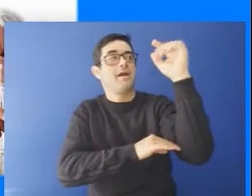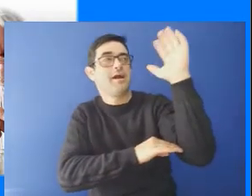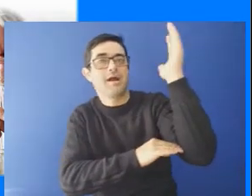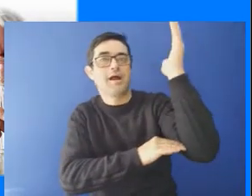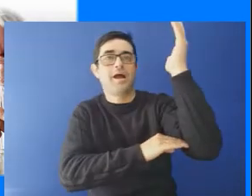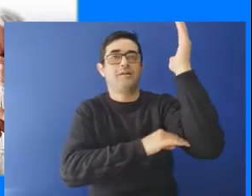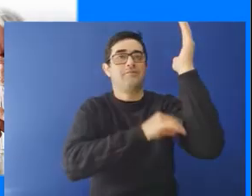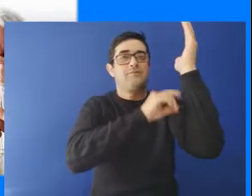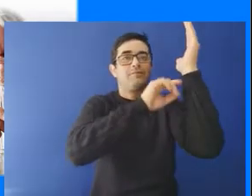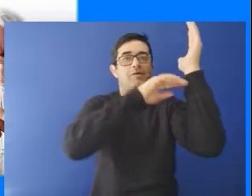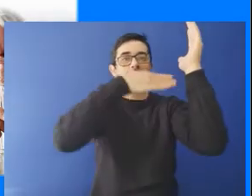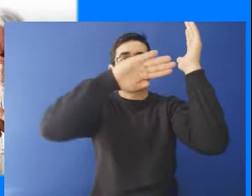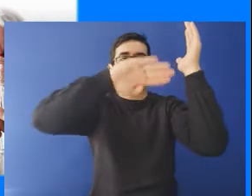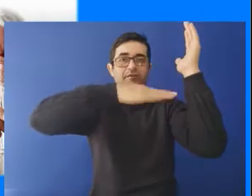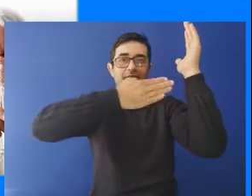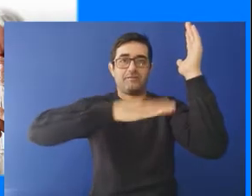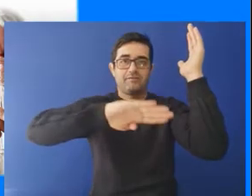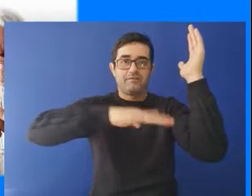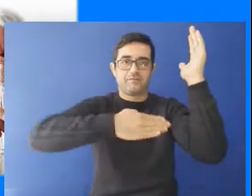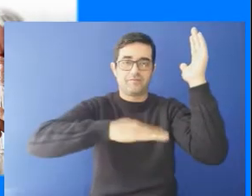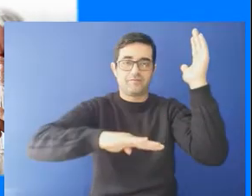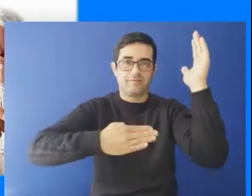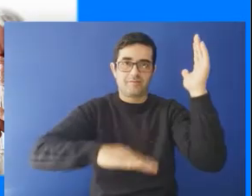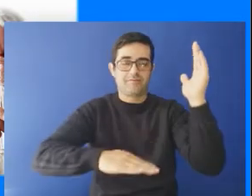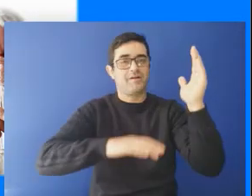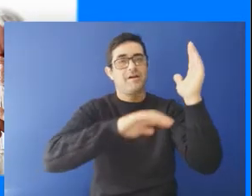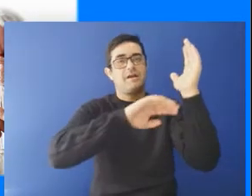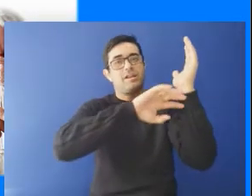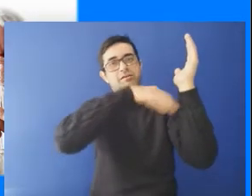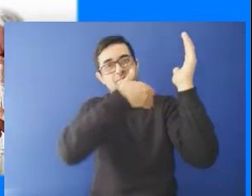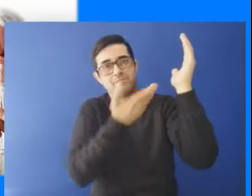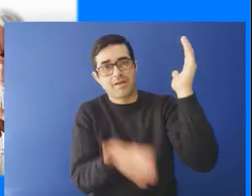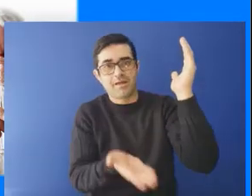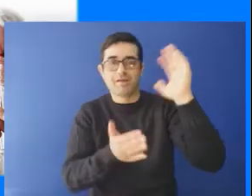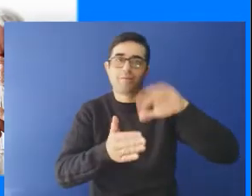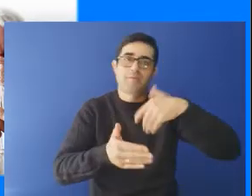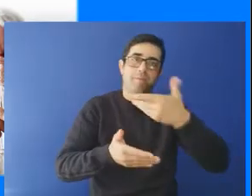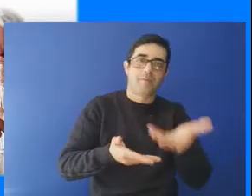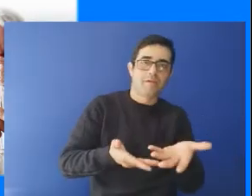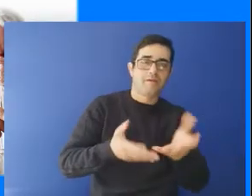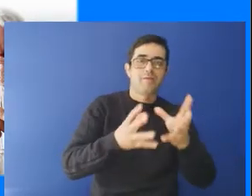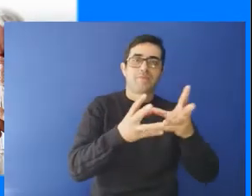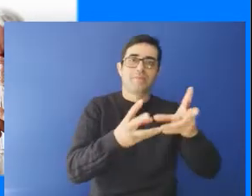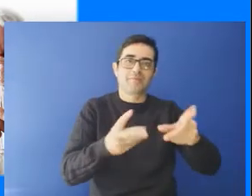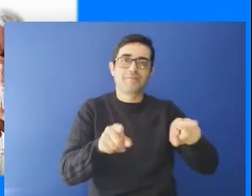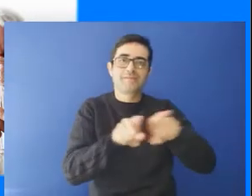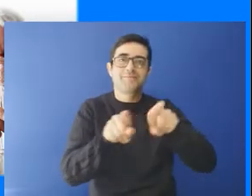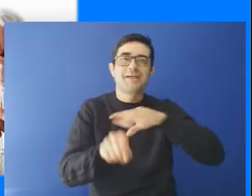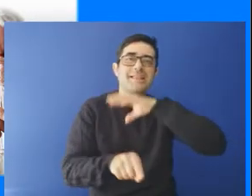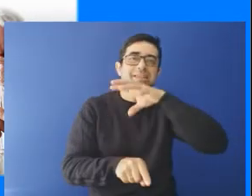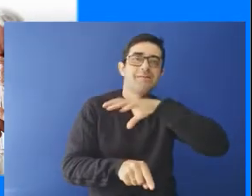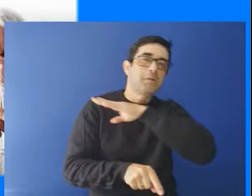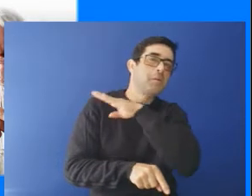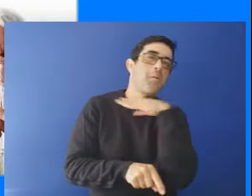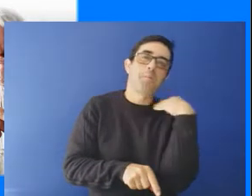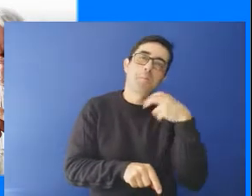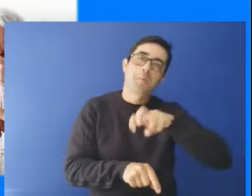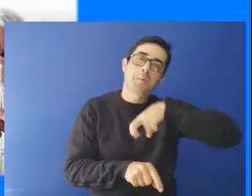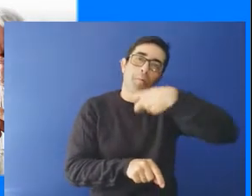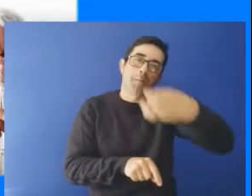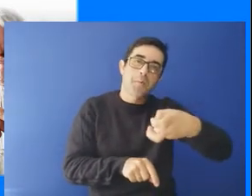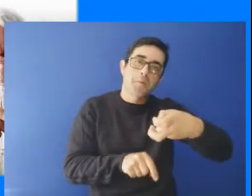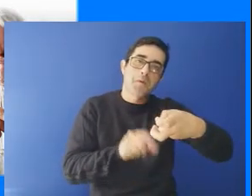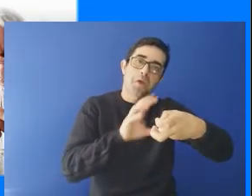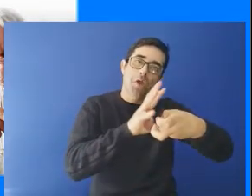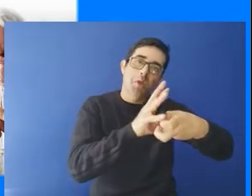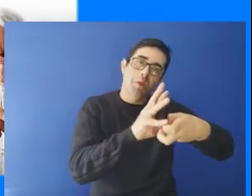vivos que estão por ali. Então, você tem cascas, galhos, folhas, até mesmo cadáveres de animais, enfim, é